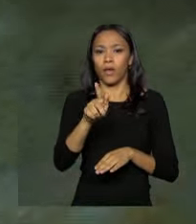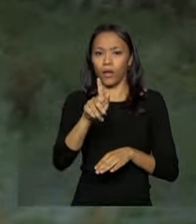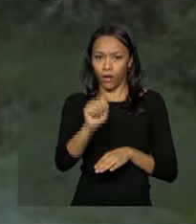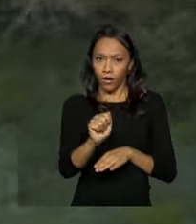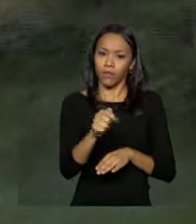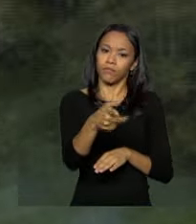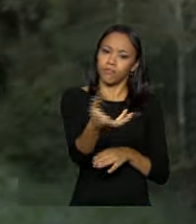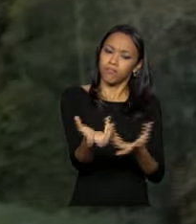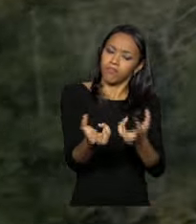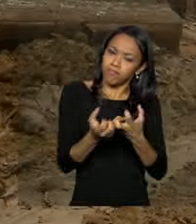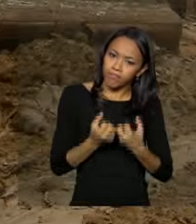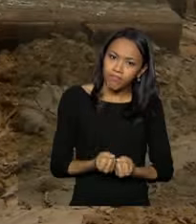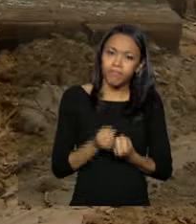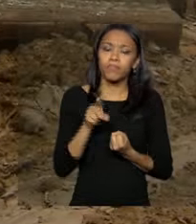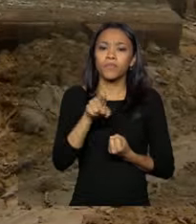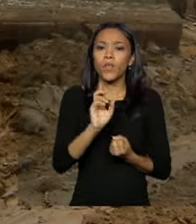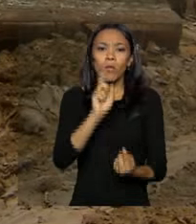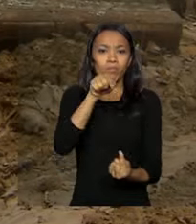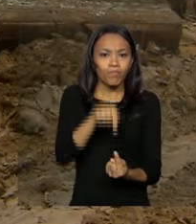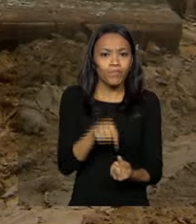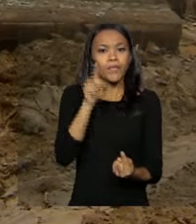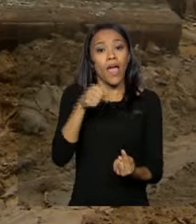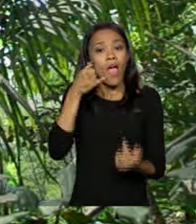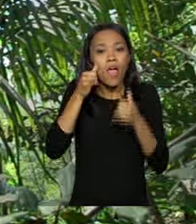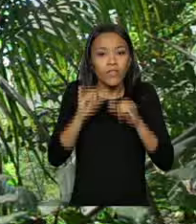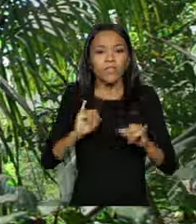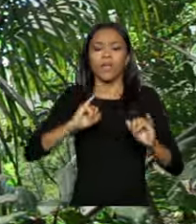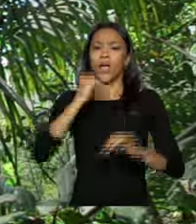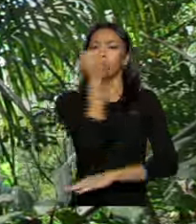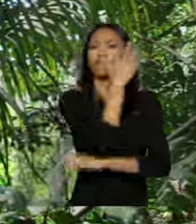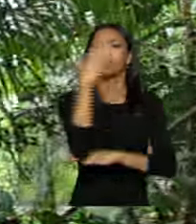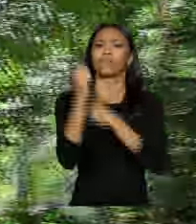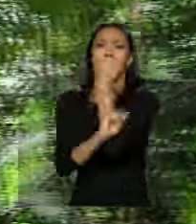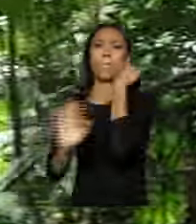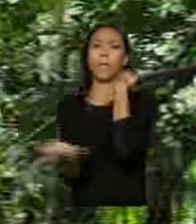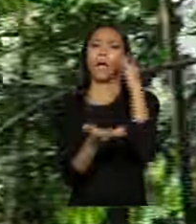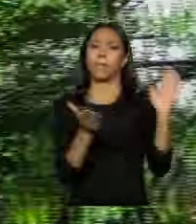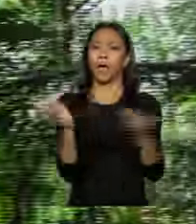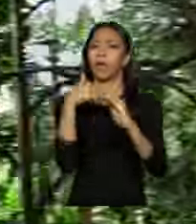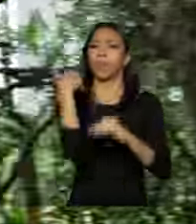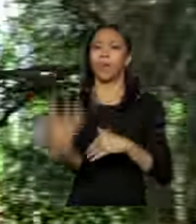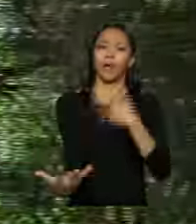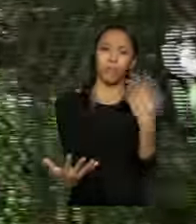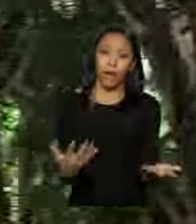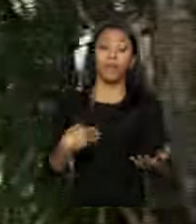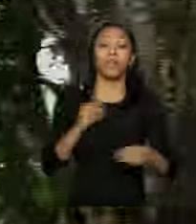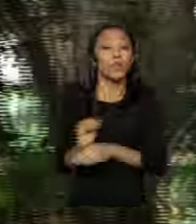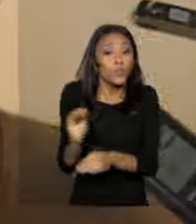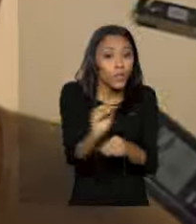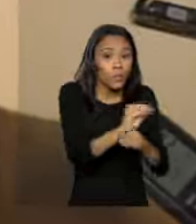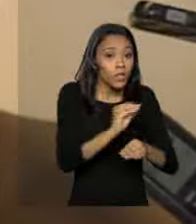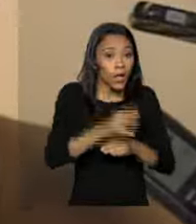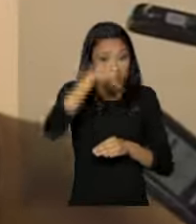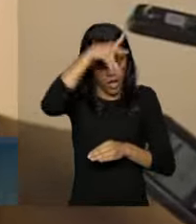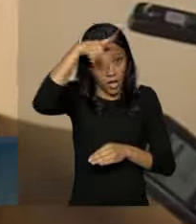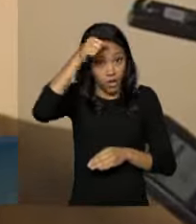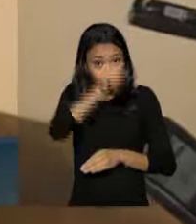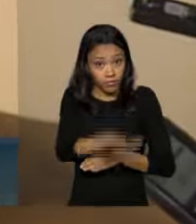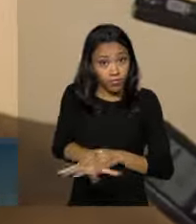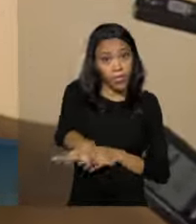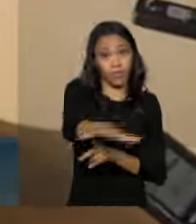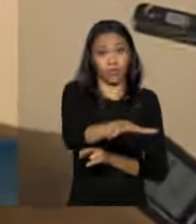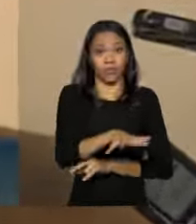investimentos não reembolsáveis para combater o desmatamento e permitir o uso sustentável da Amazônia. Você tem que